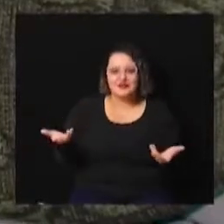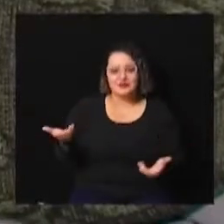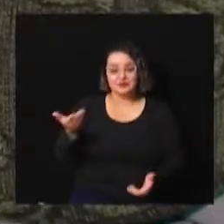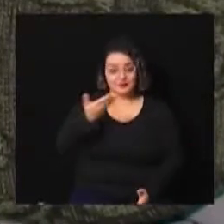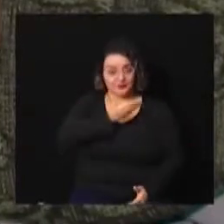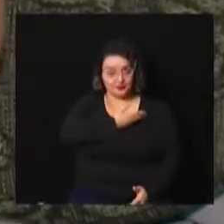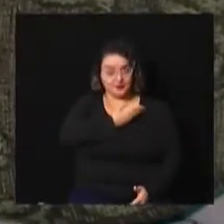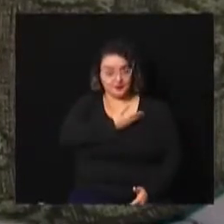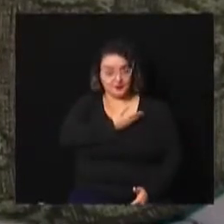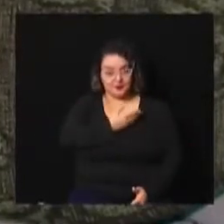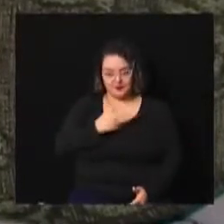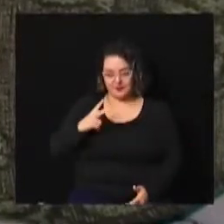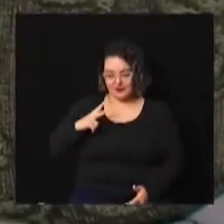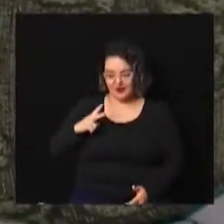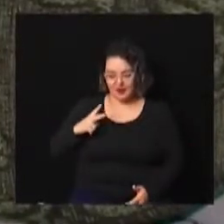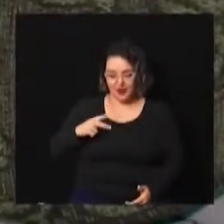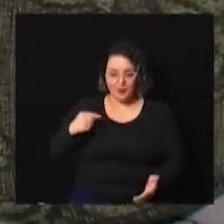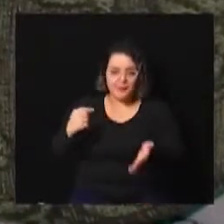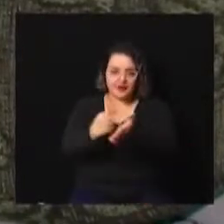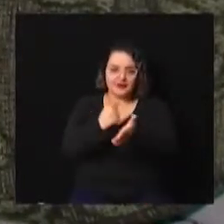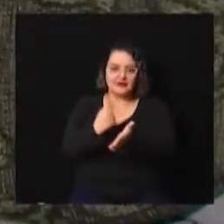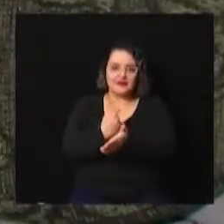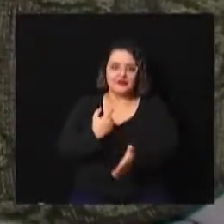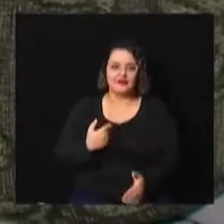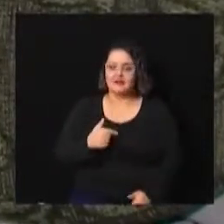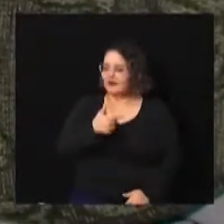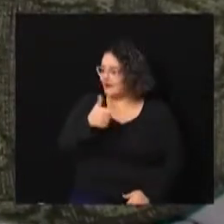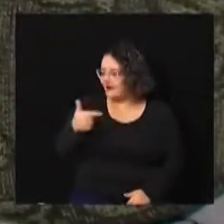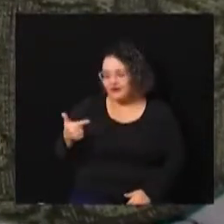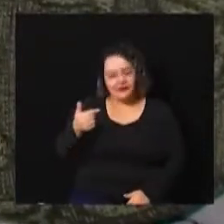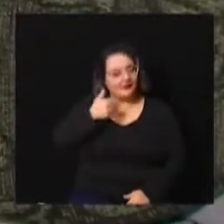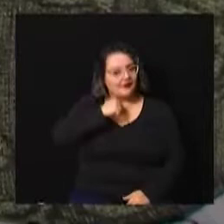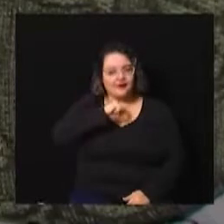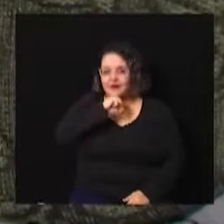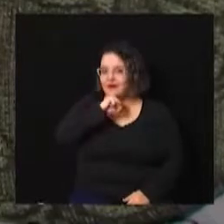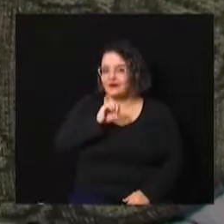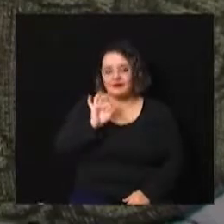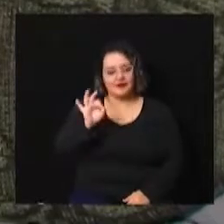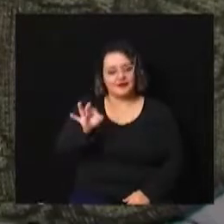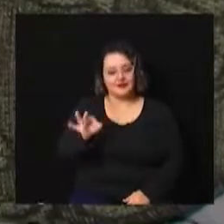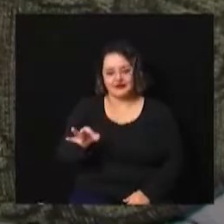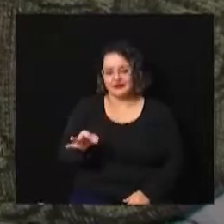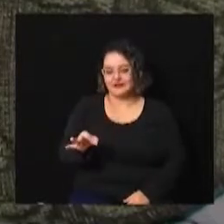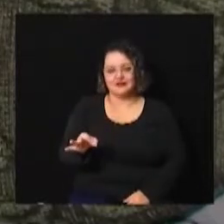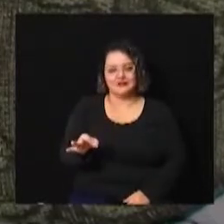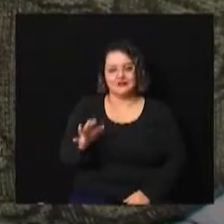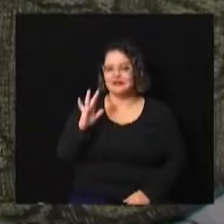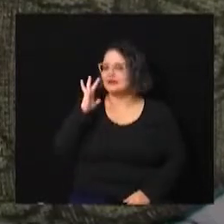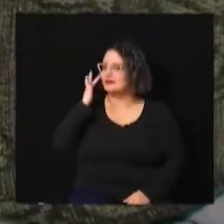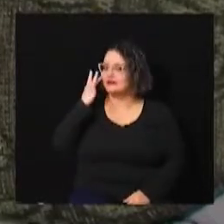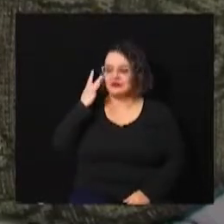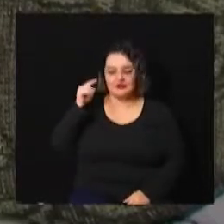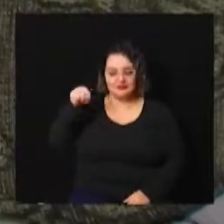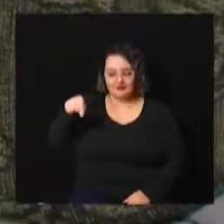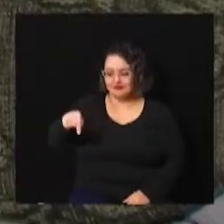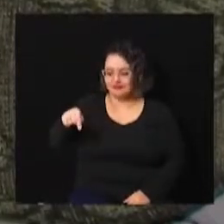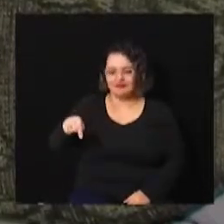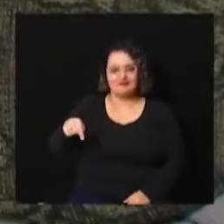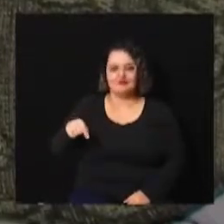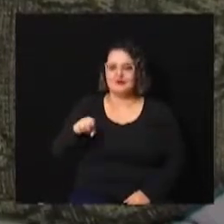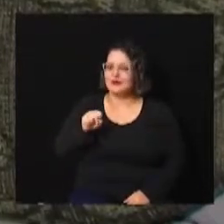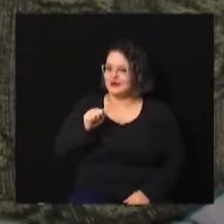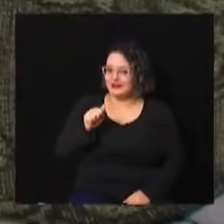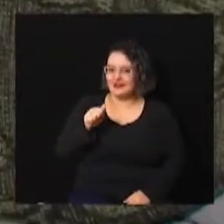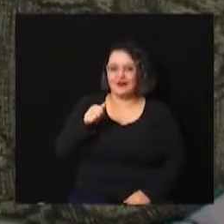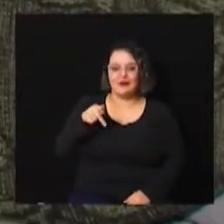Alguns colegas pessoais perguntam, né? E eu falo que se eu não tivesse minha mãe, com certeza, eu acho que eu não estaria,